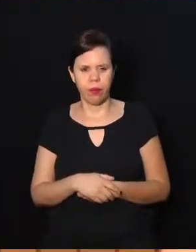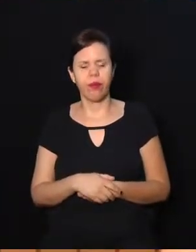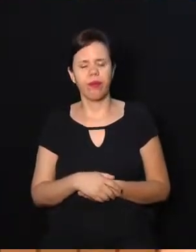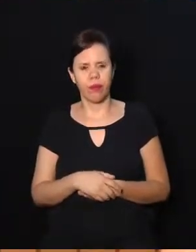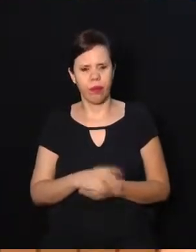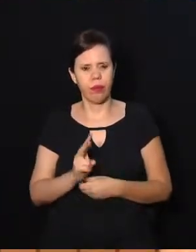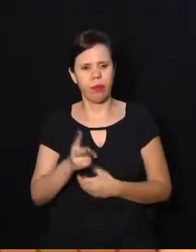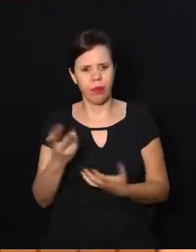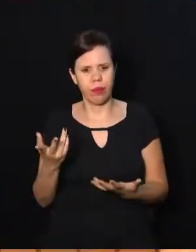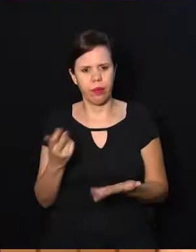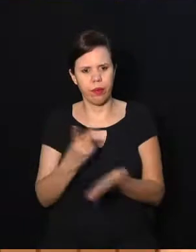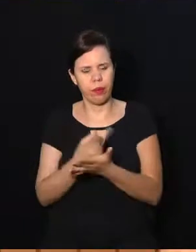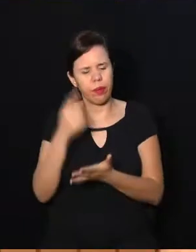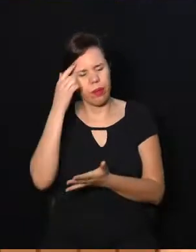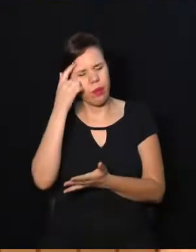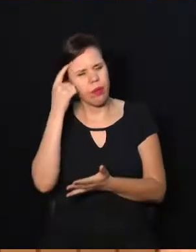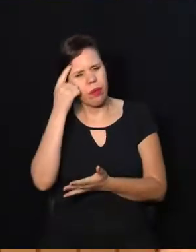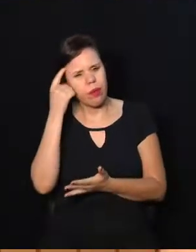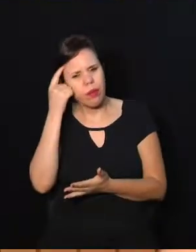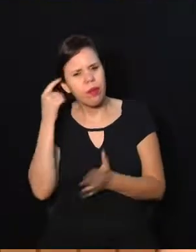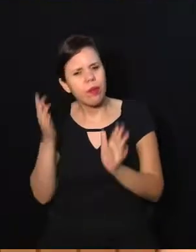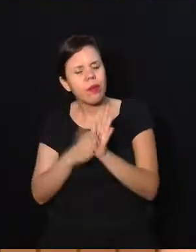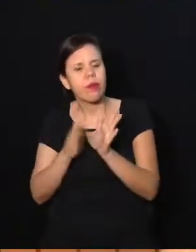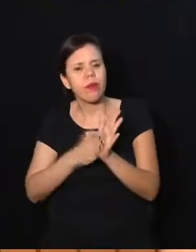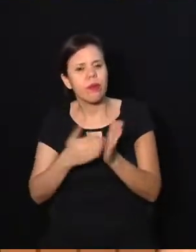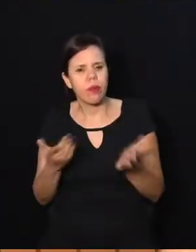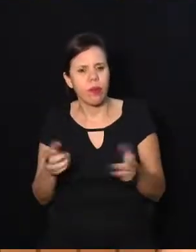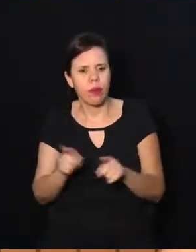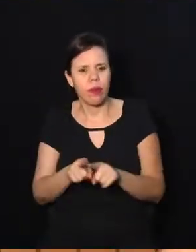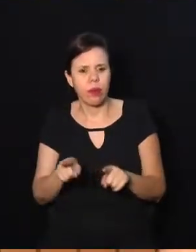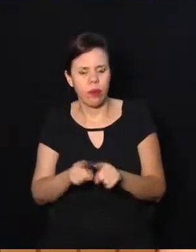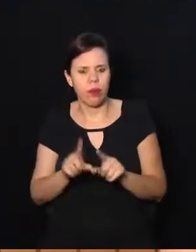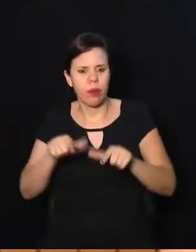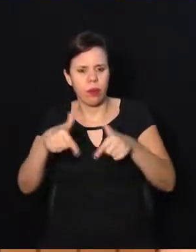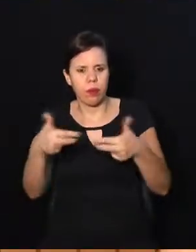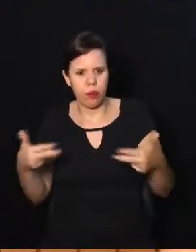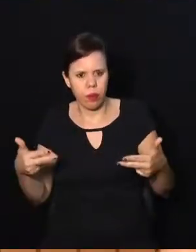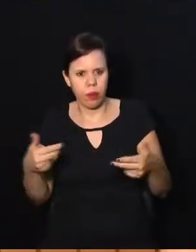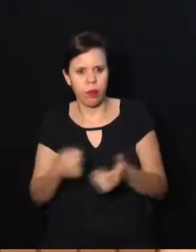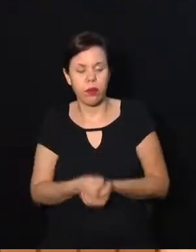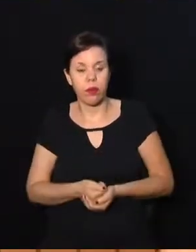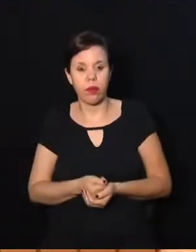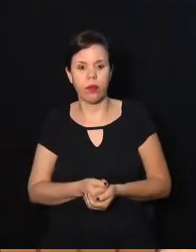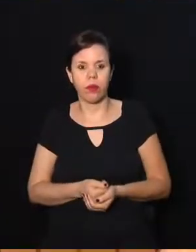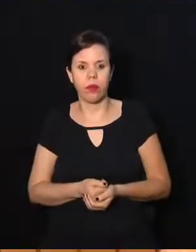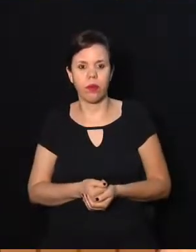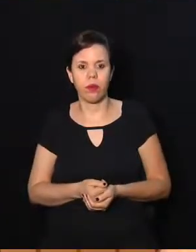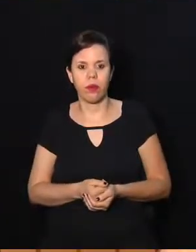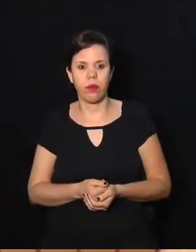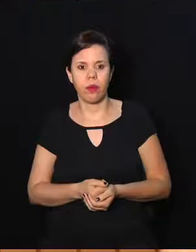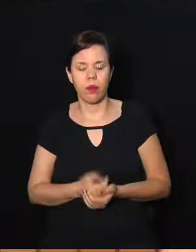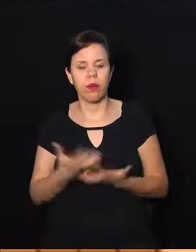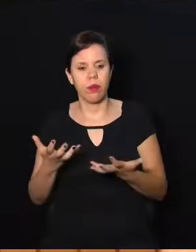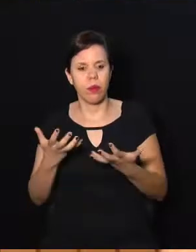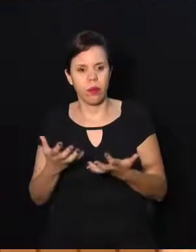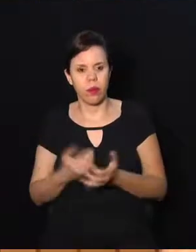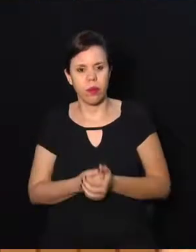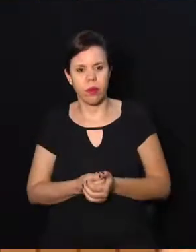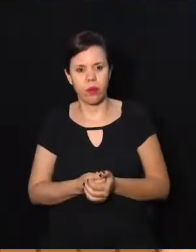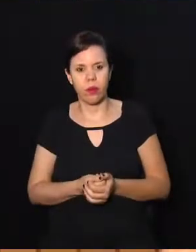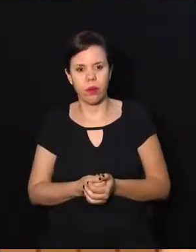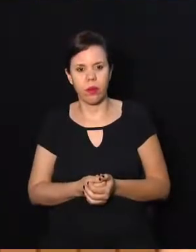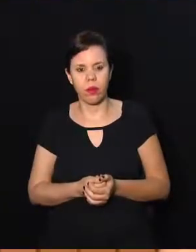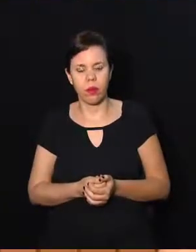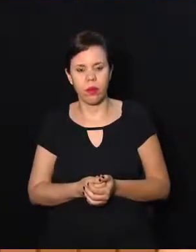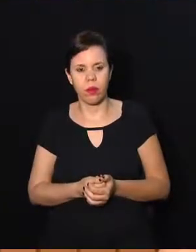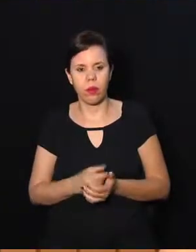refletir, mas, ao mesmo tempo, propor, né, algumas ações, a ação. Né? Mas quero